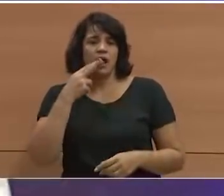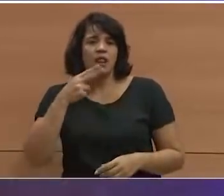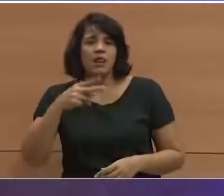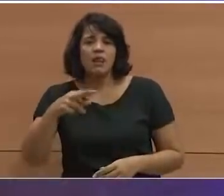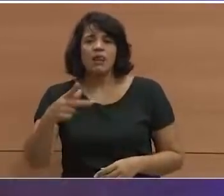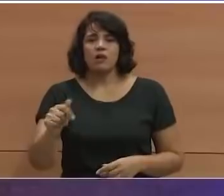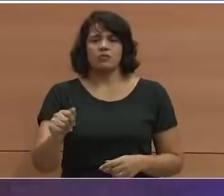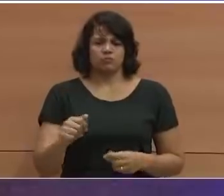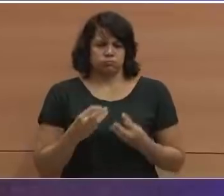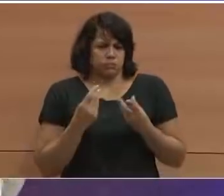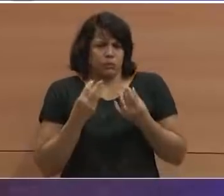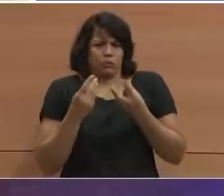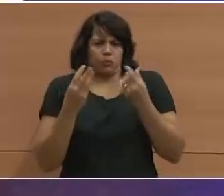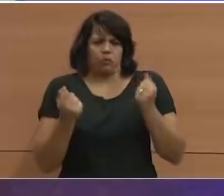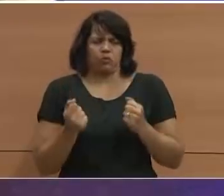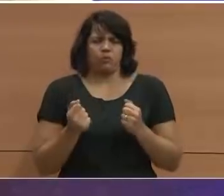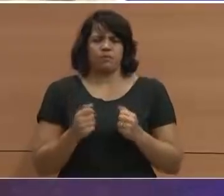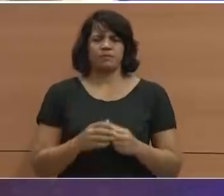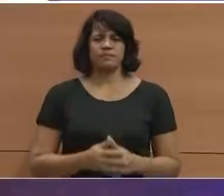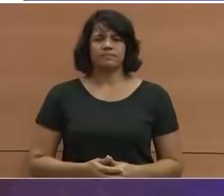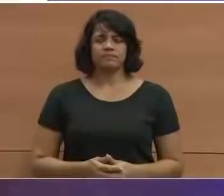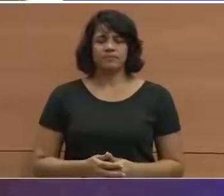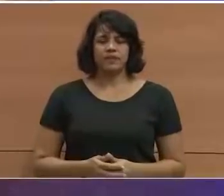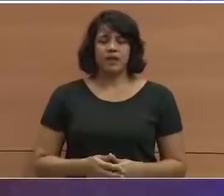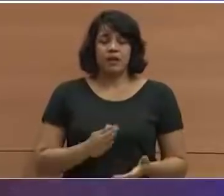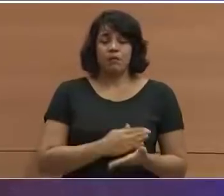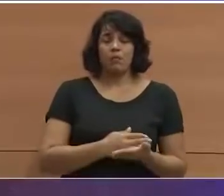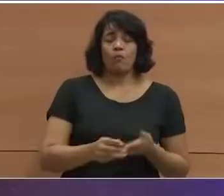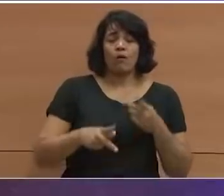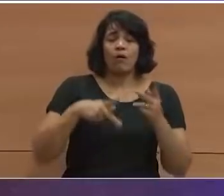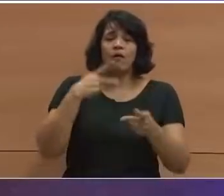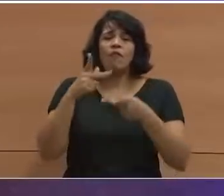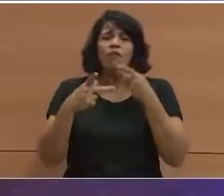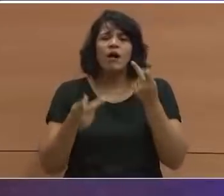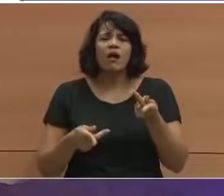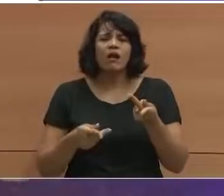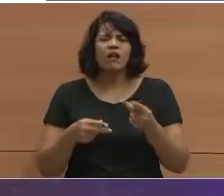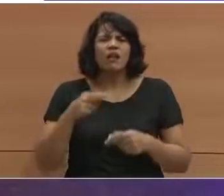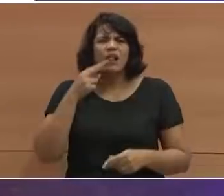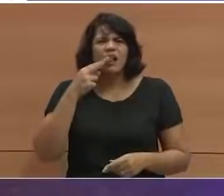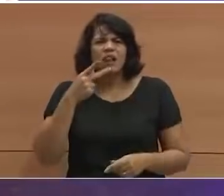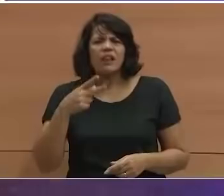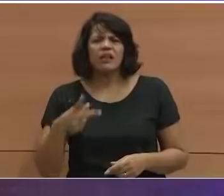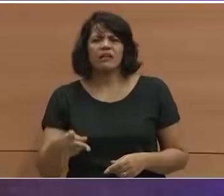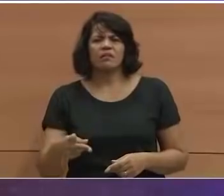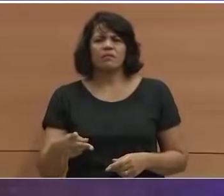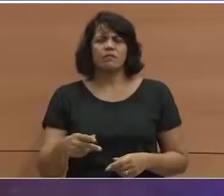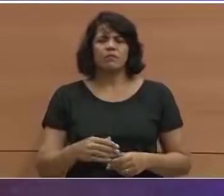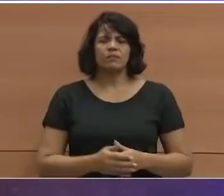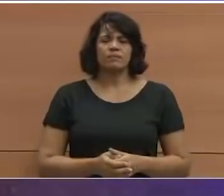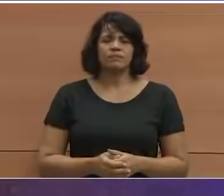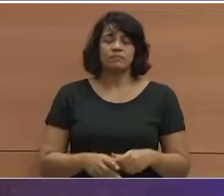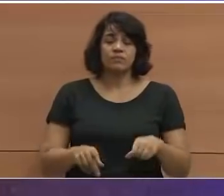pousou em cada um deles. Eles passaram a falar, né, na língua dos